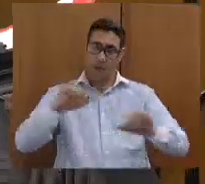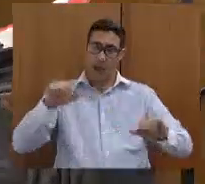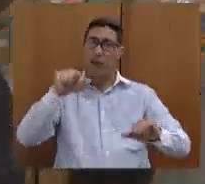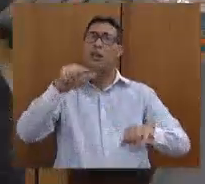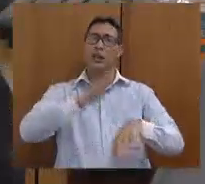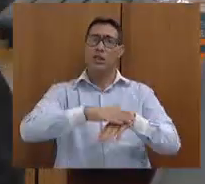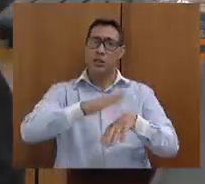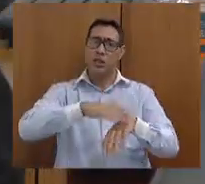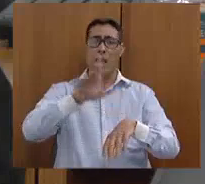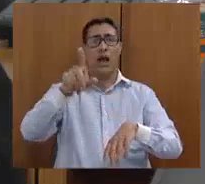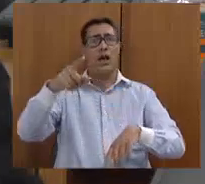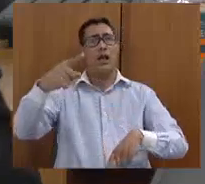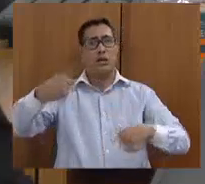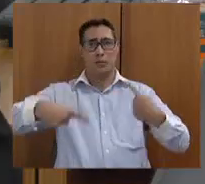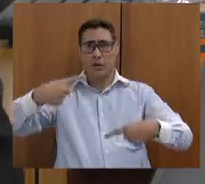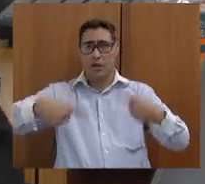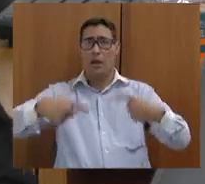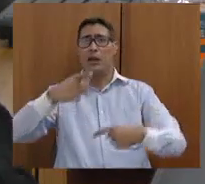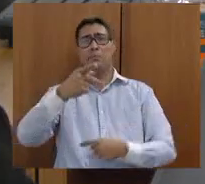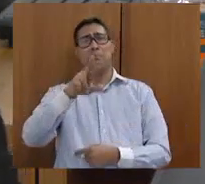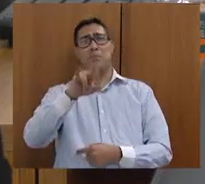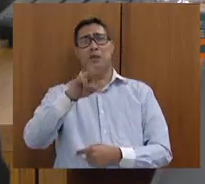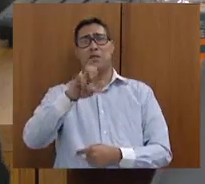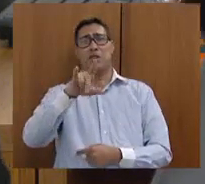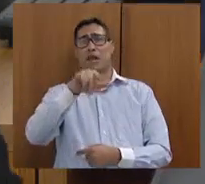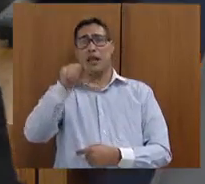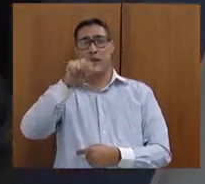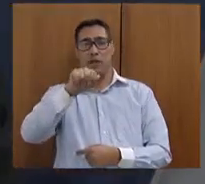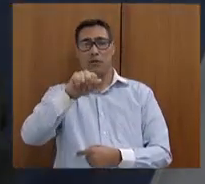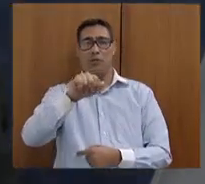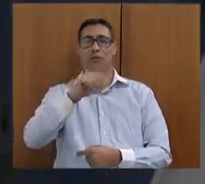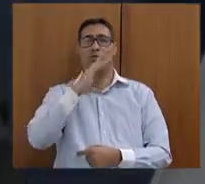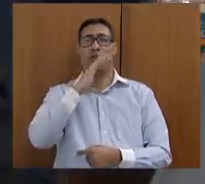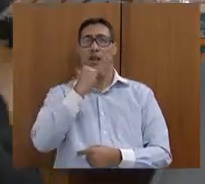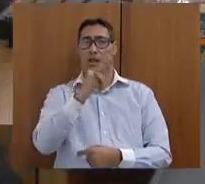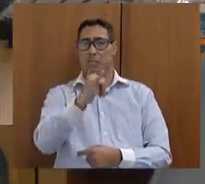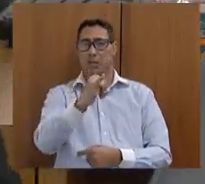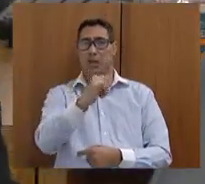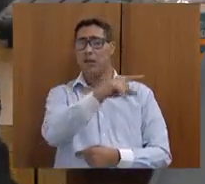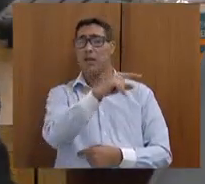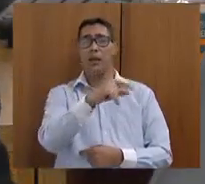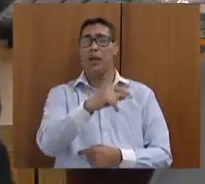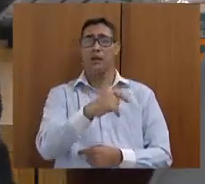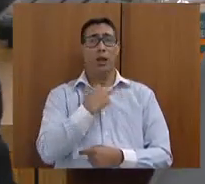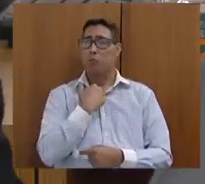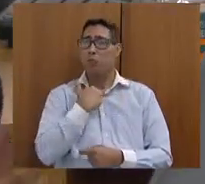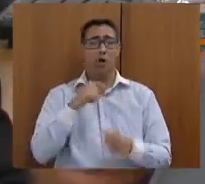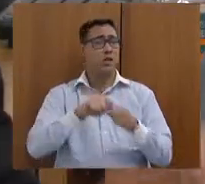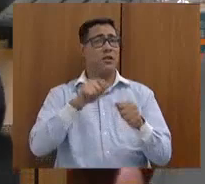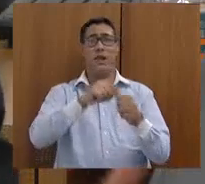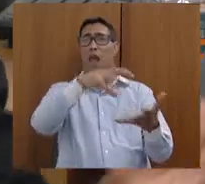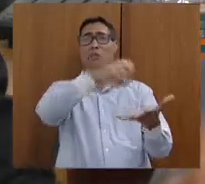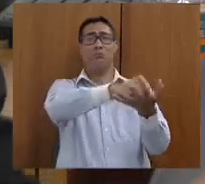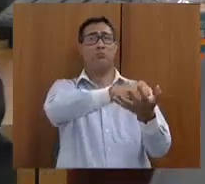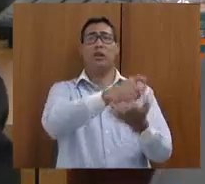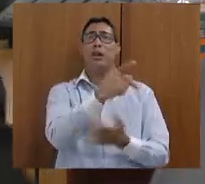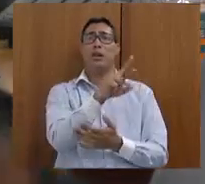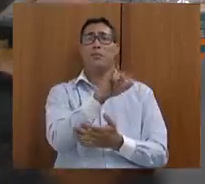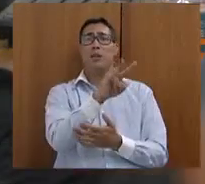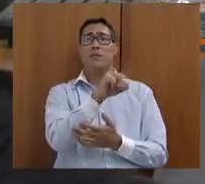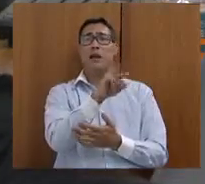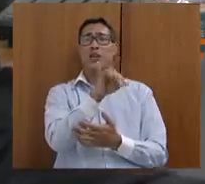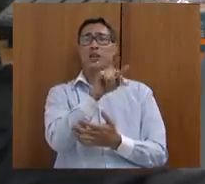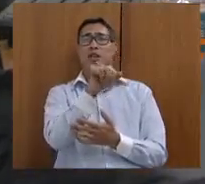privatização da semente energia elétrica não pode ser privatizada então tá aqui um